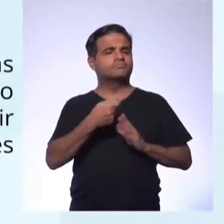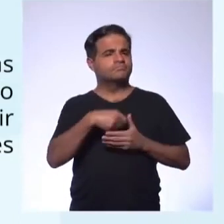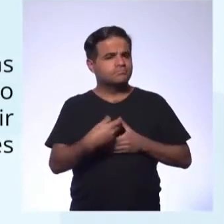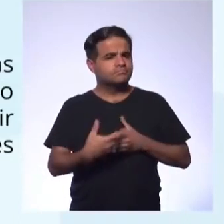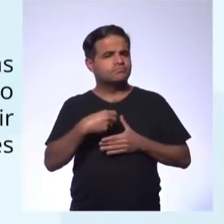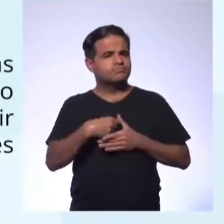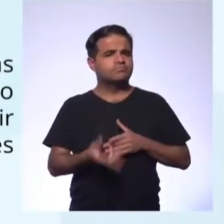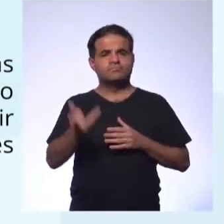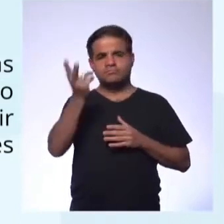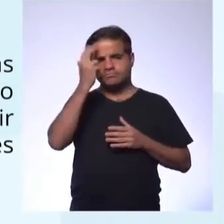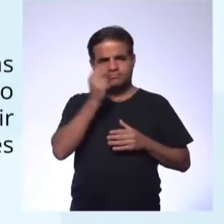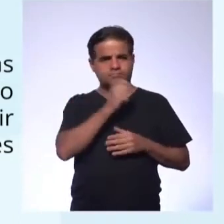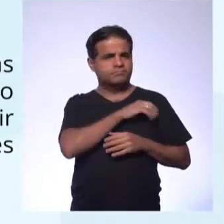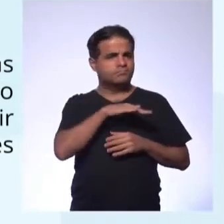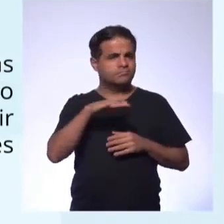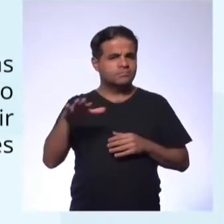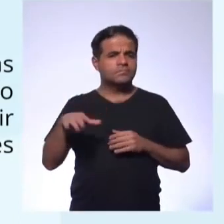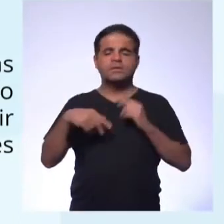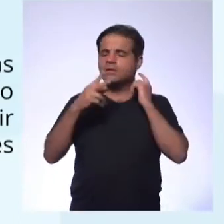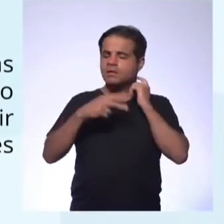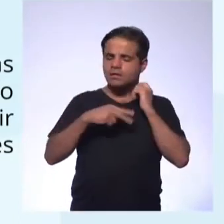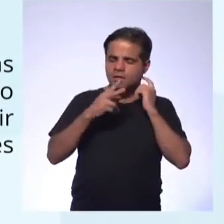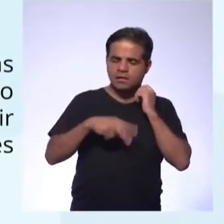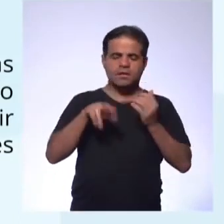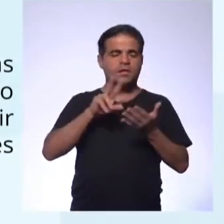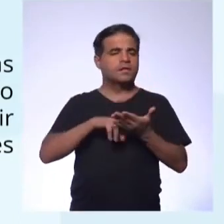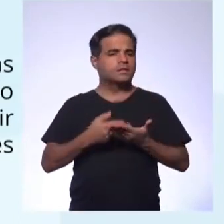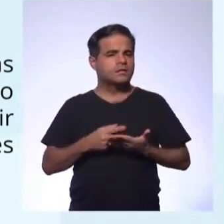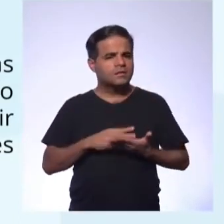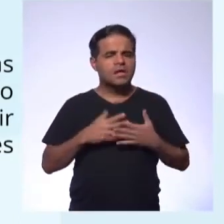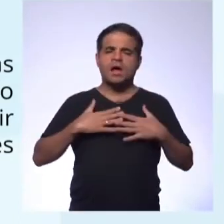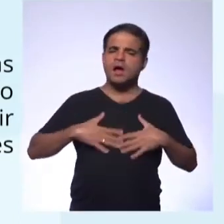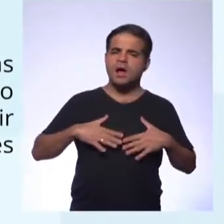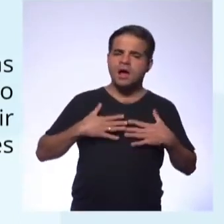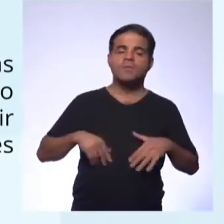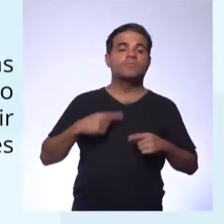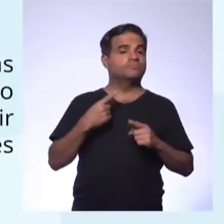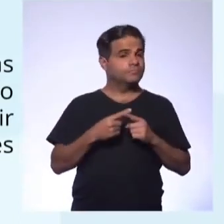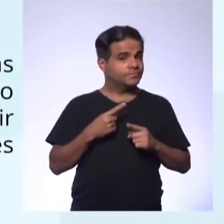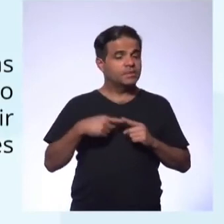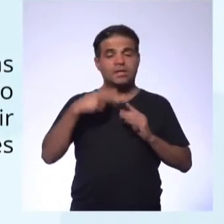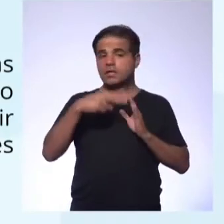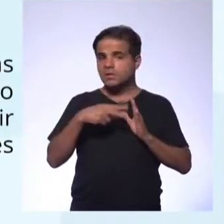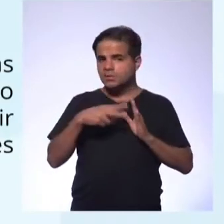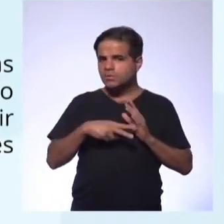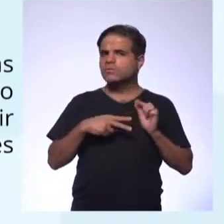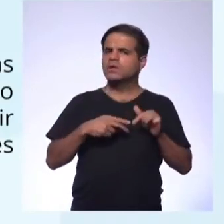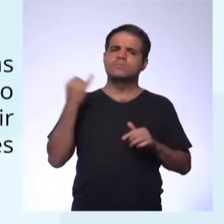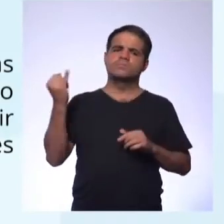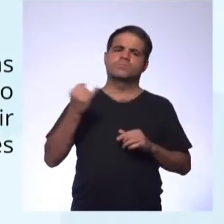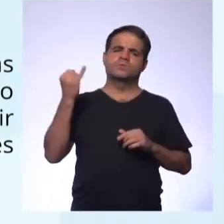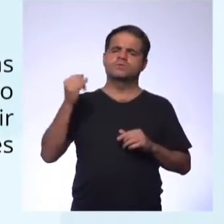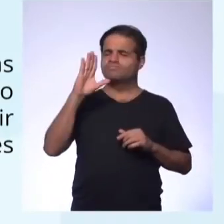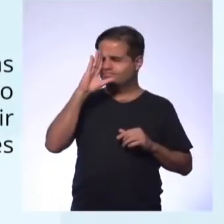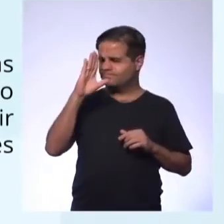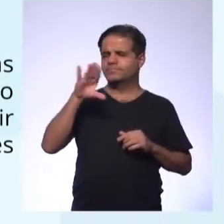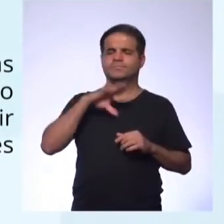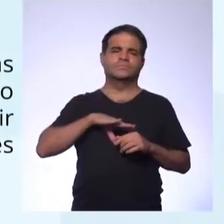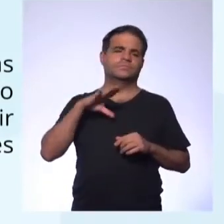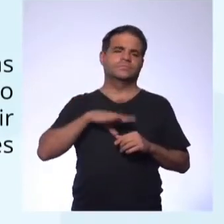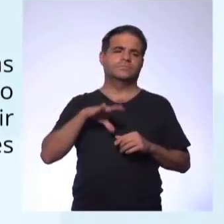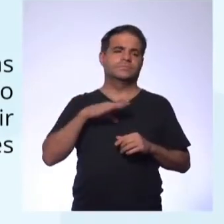repertório cultural dos estudantes. Então, ler, interpretar com muita calma, porque leitura é muito importante, ainda mais em língua portuguesa,